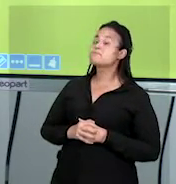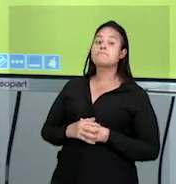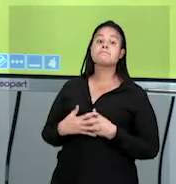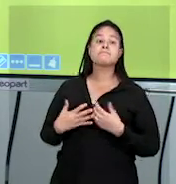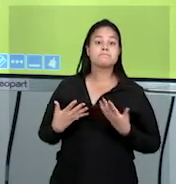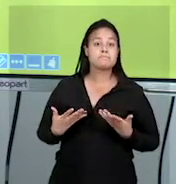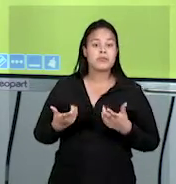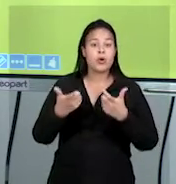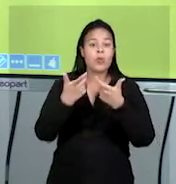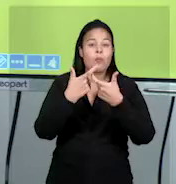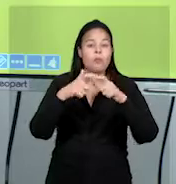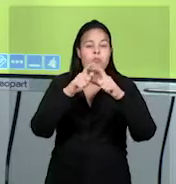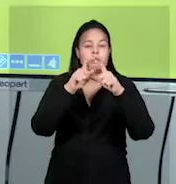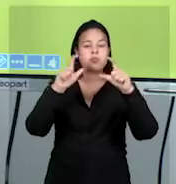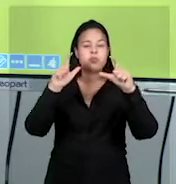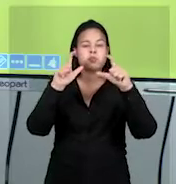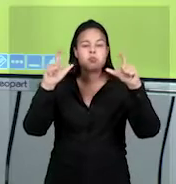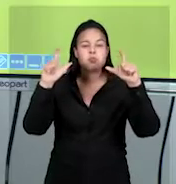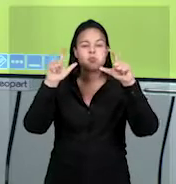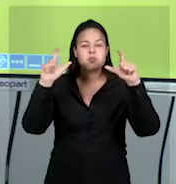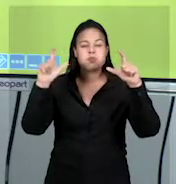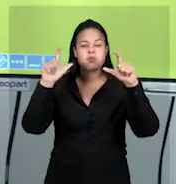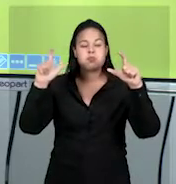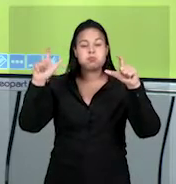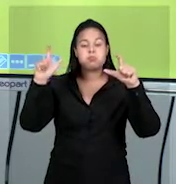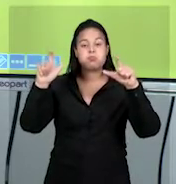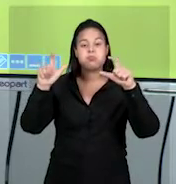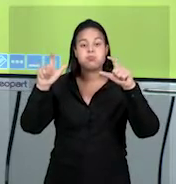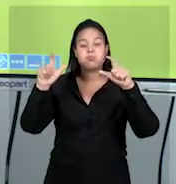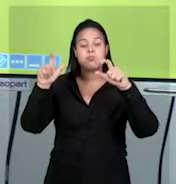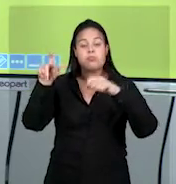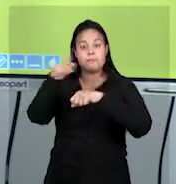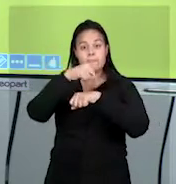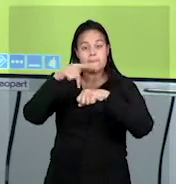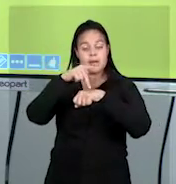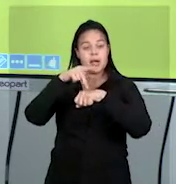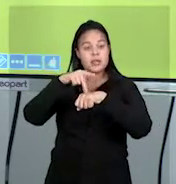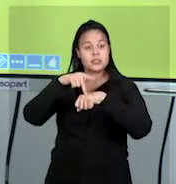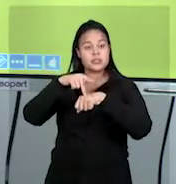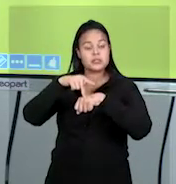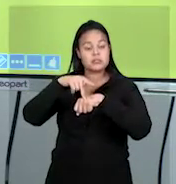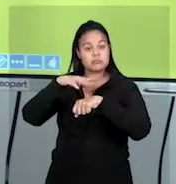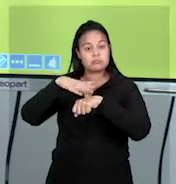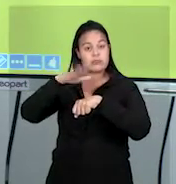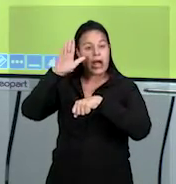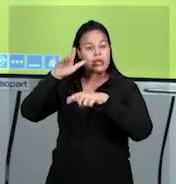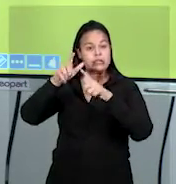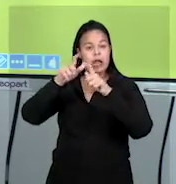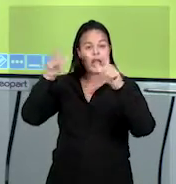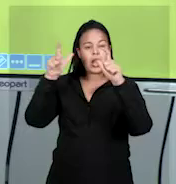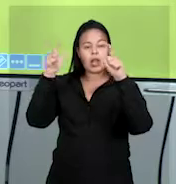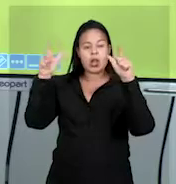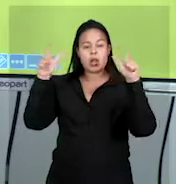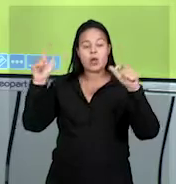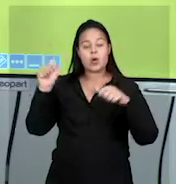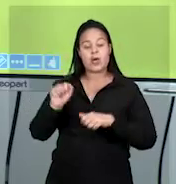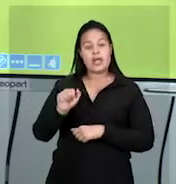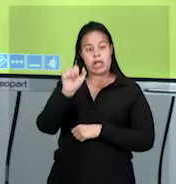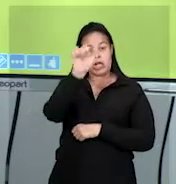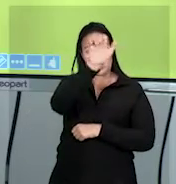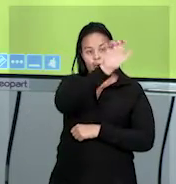Quanto maior a área desse país, mais destaque ele vai ganhar nesse mapa. Né? A Europa, por